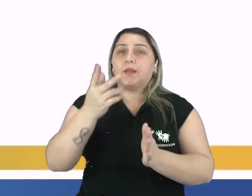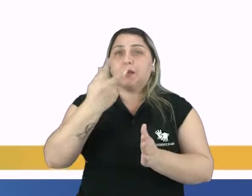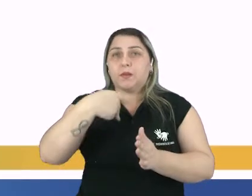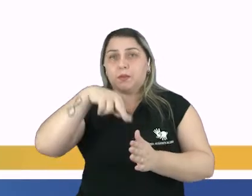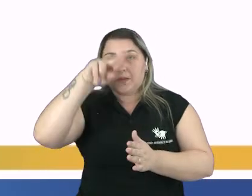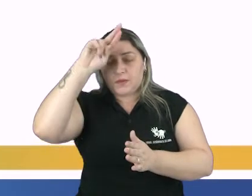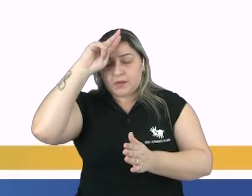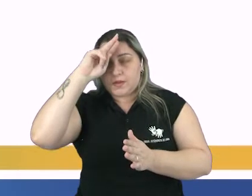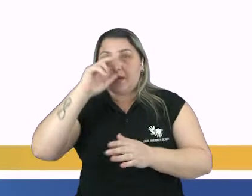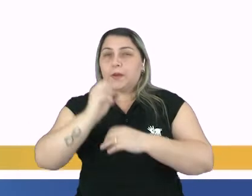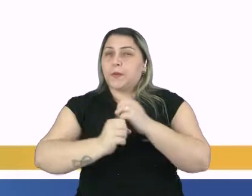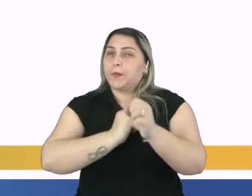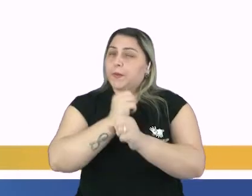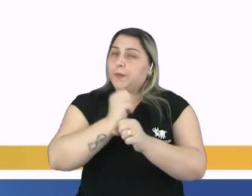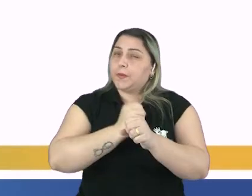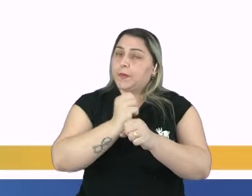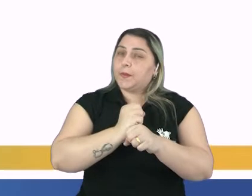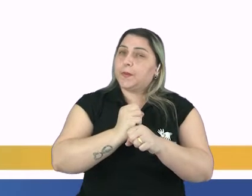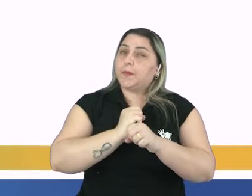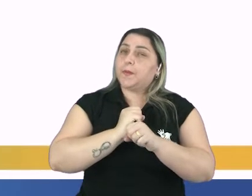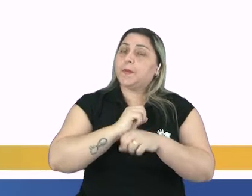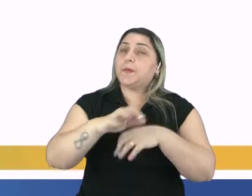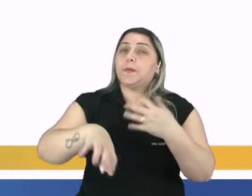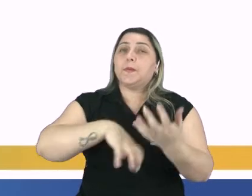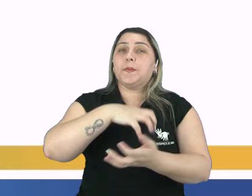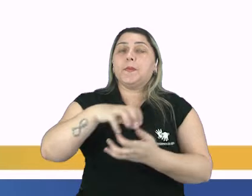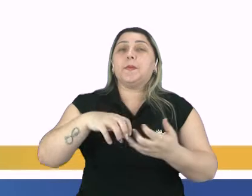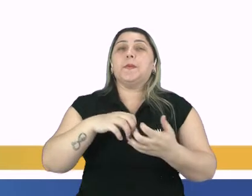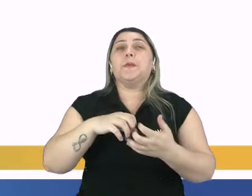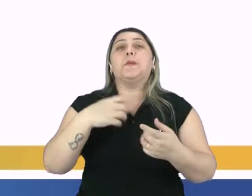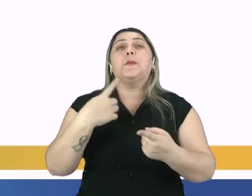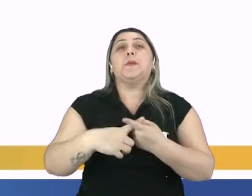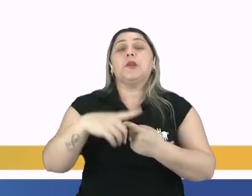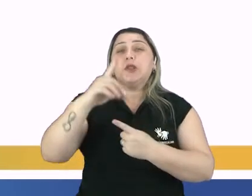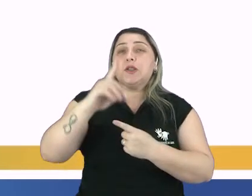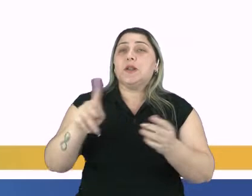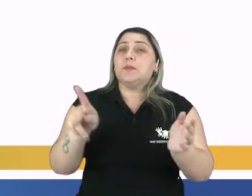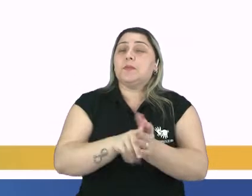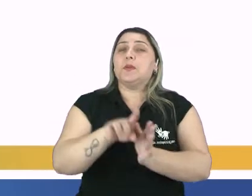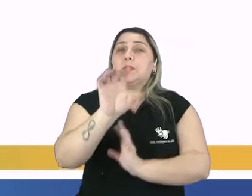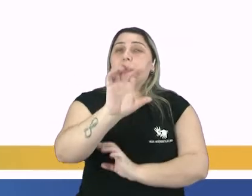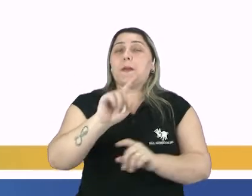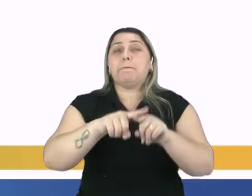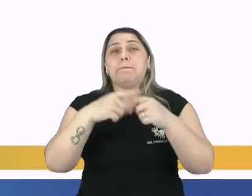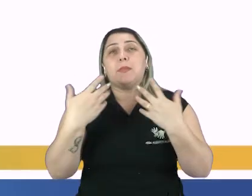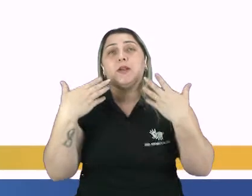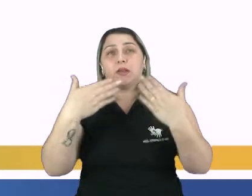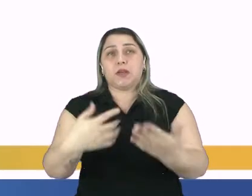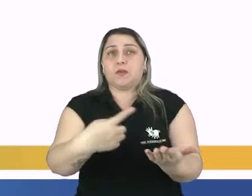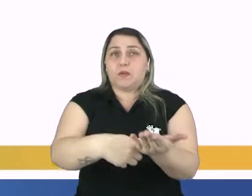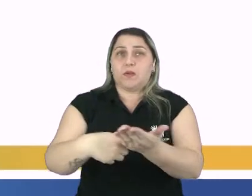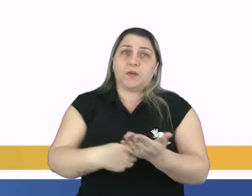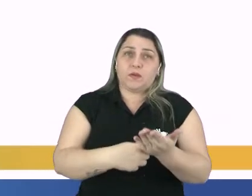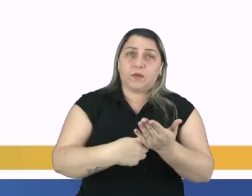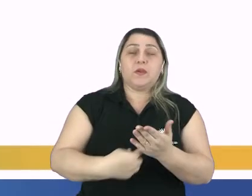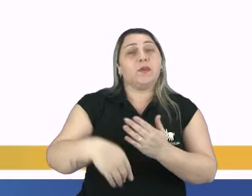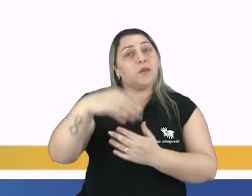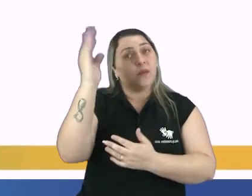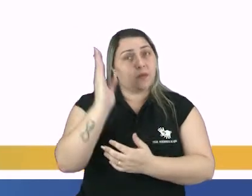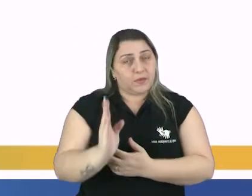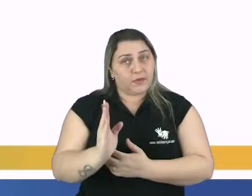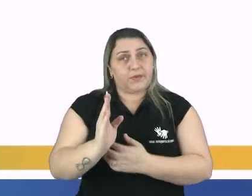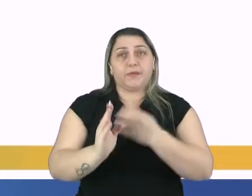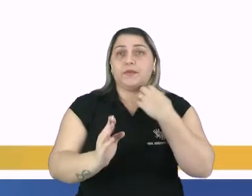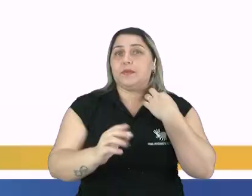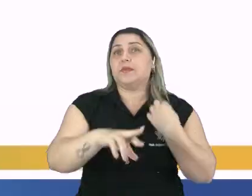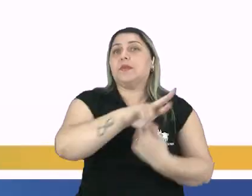mais alguns anos manifestando-se diplomaticamente por direitos na região, mas acabaria chegando a um acordo com as autoridades brasileiras.